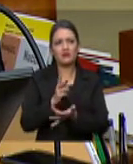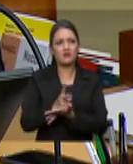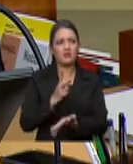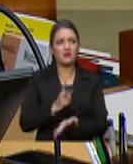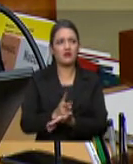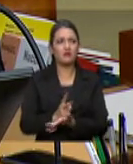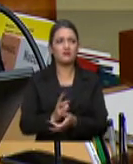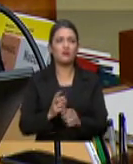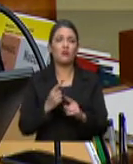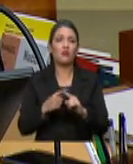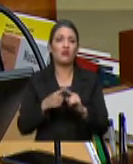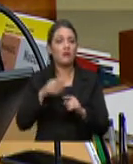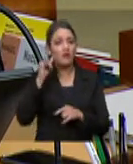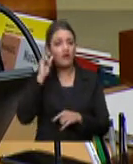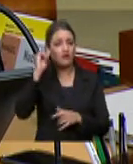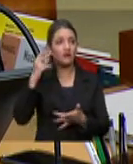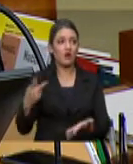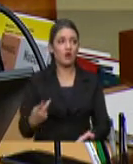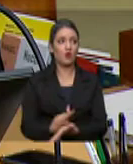situações similares,